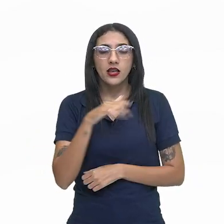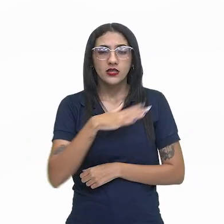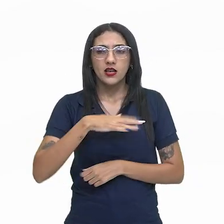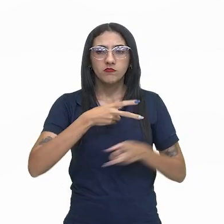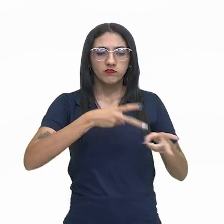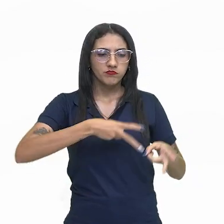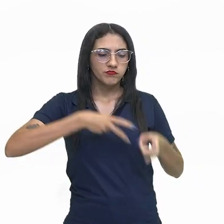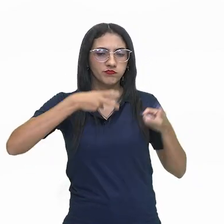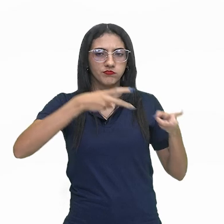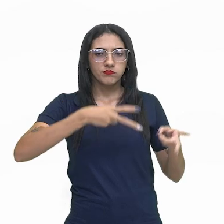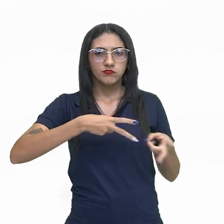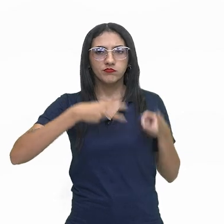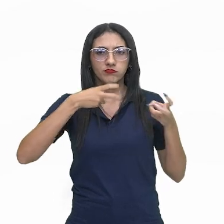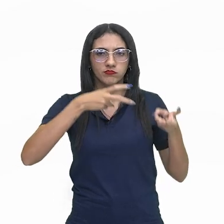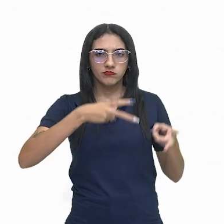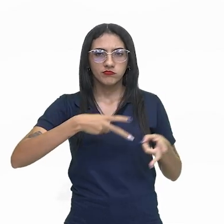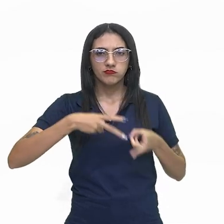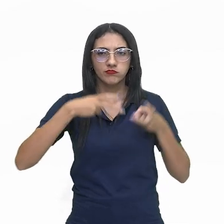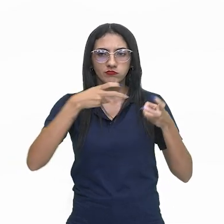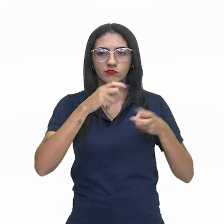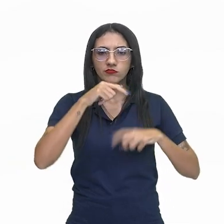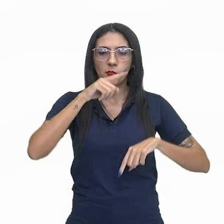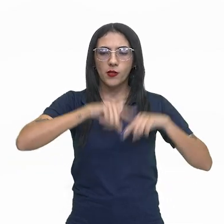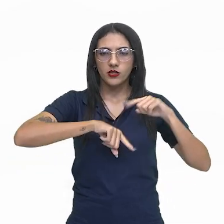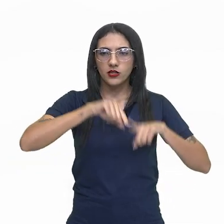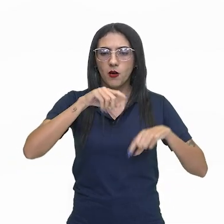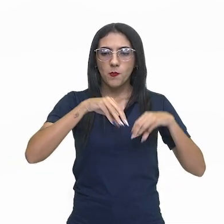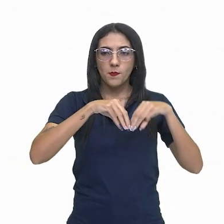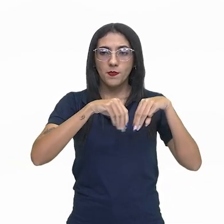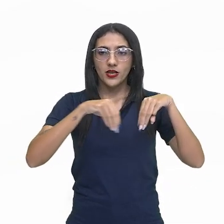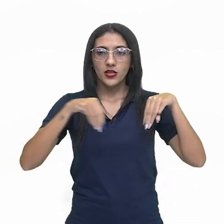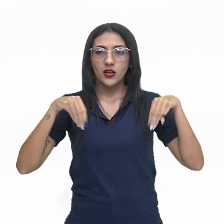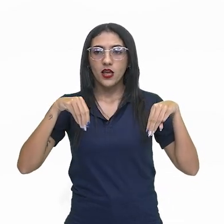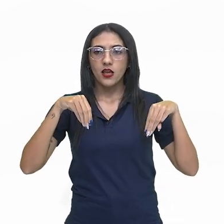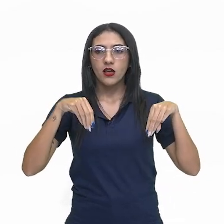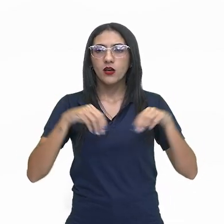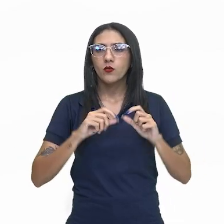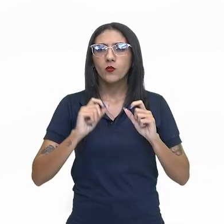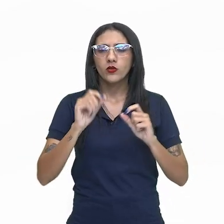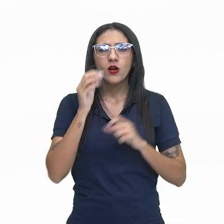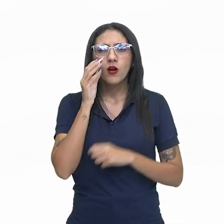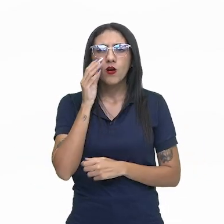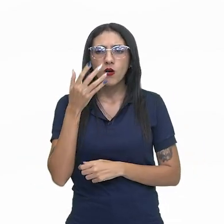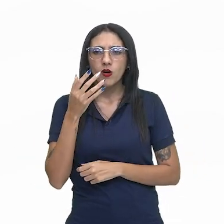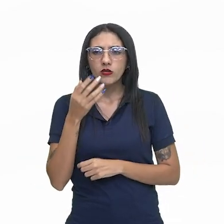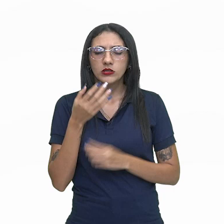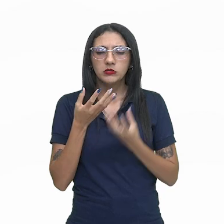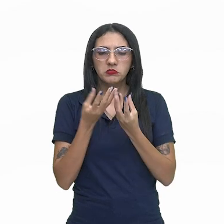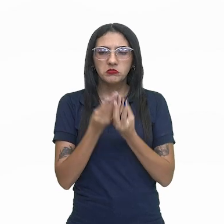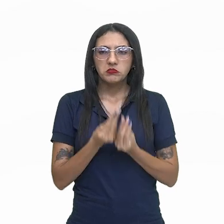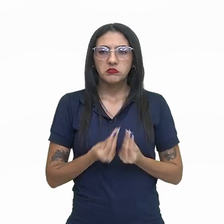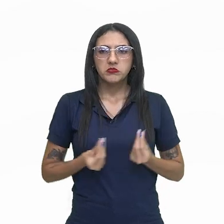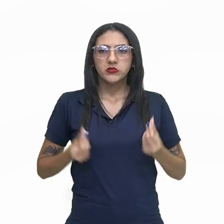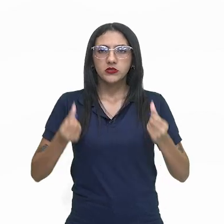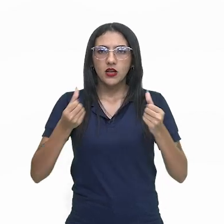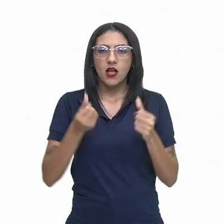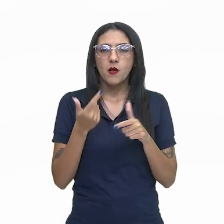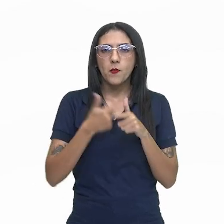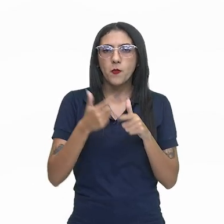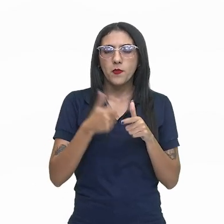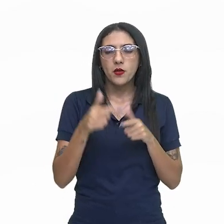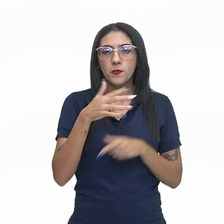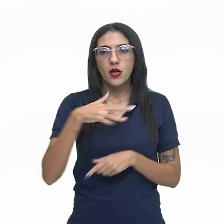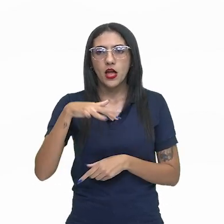extração dessas atividades da mineração, acaba ocasionando a degradação ambiental, né? Em